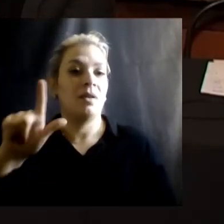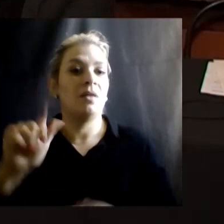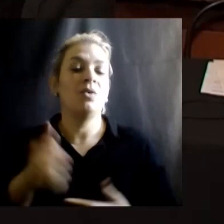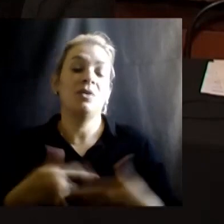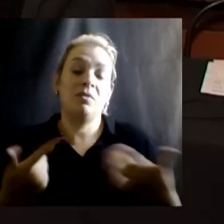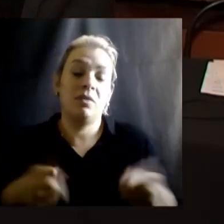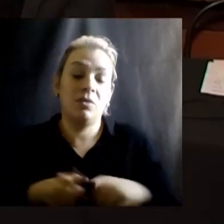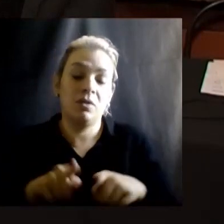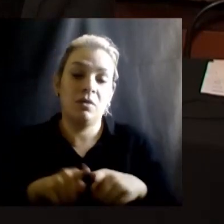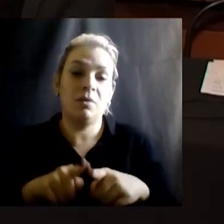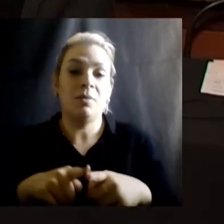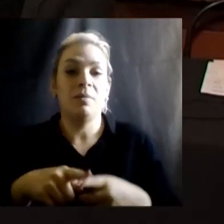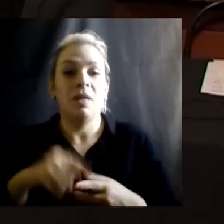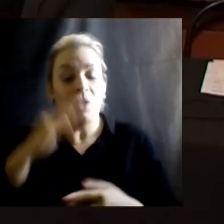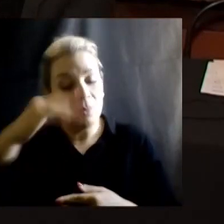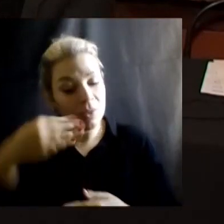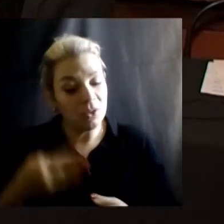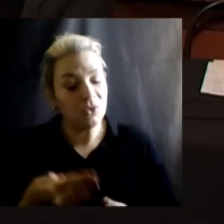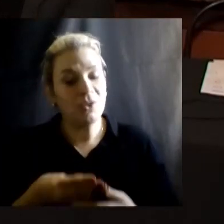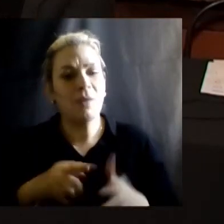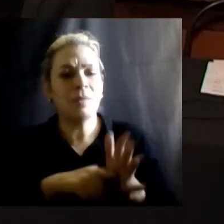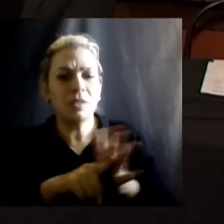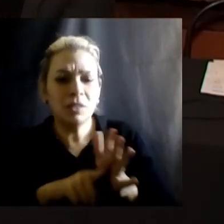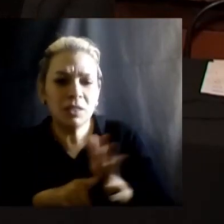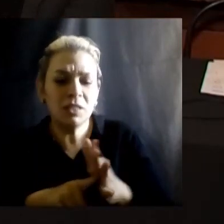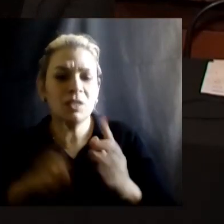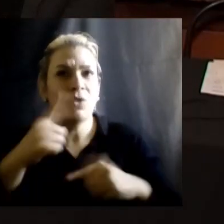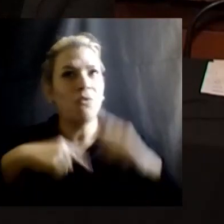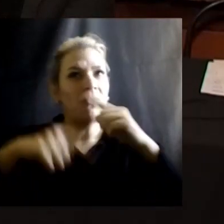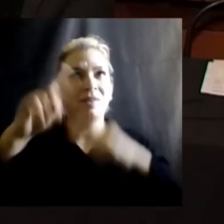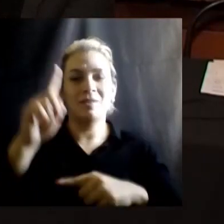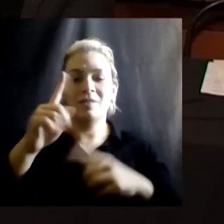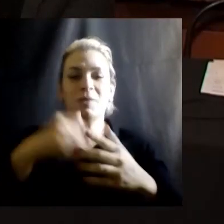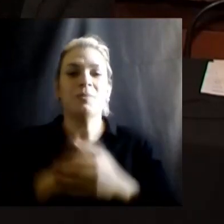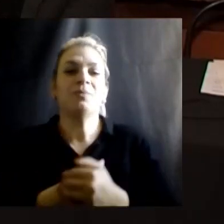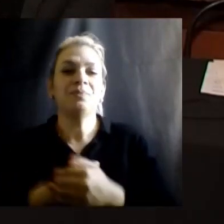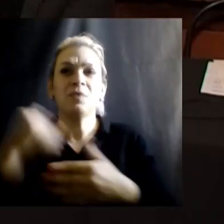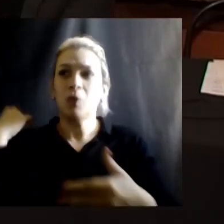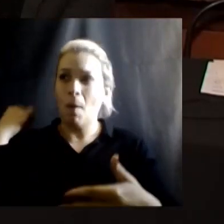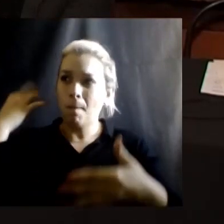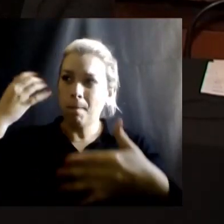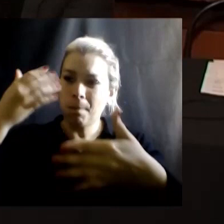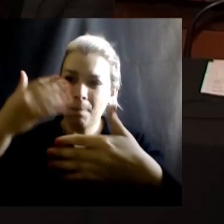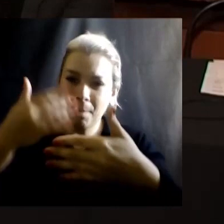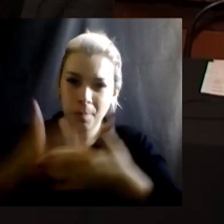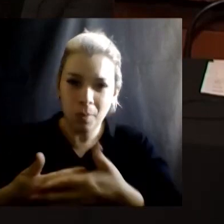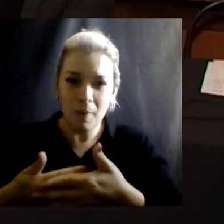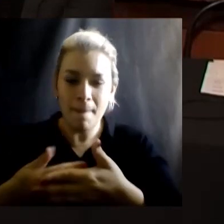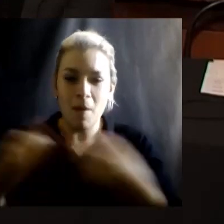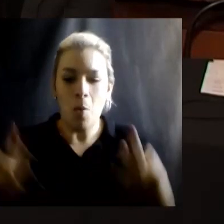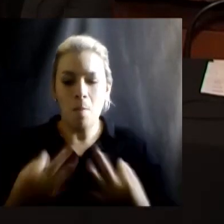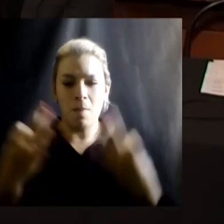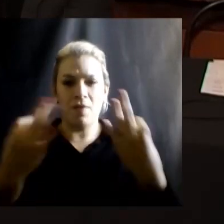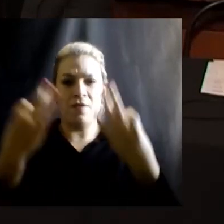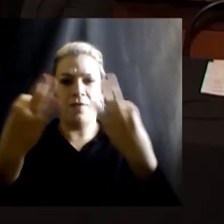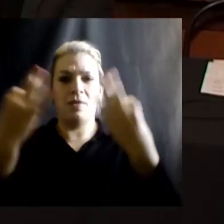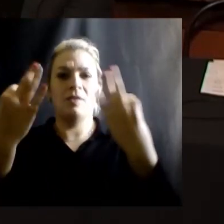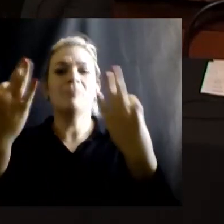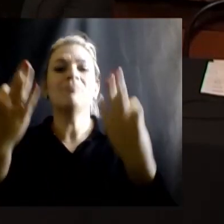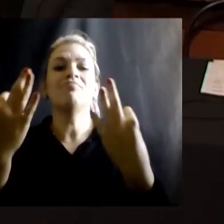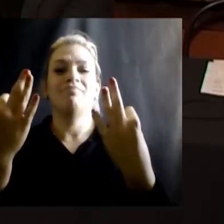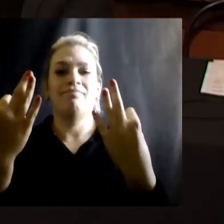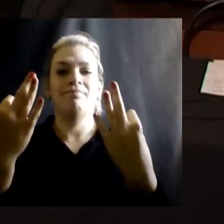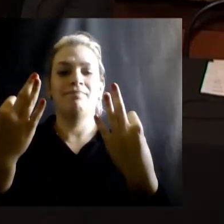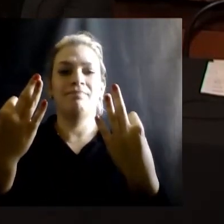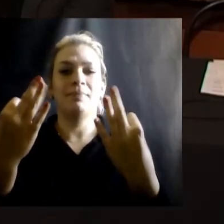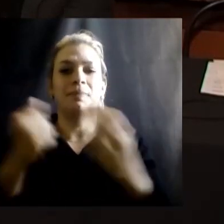inovação. Homenageamos uma trajetória que demonstra como a excelência nasce do encontro entre o talento das